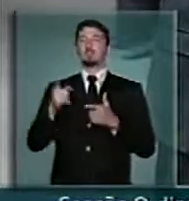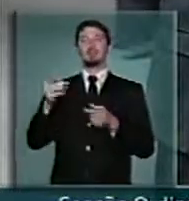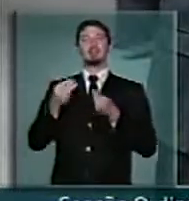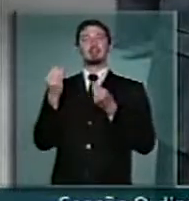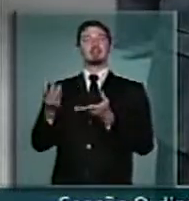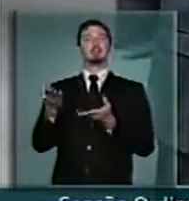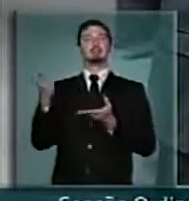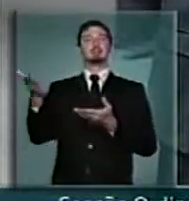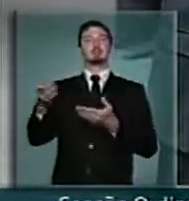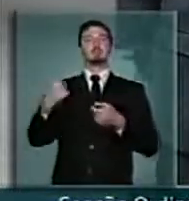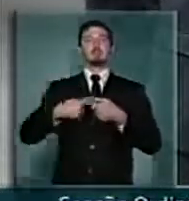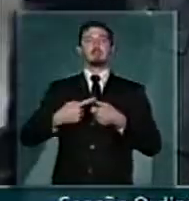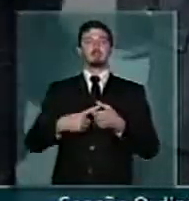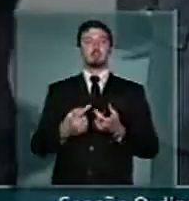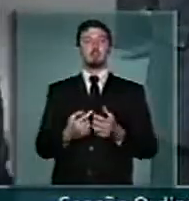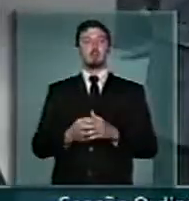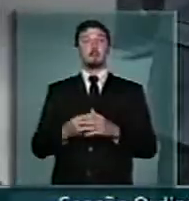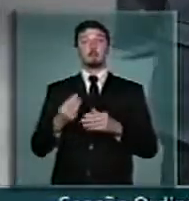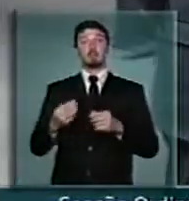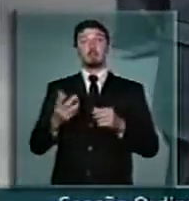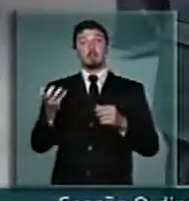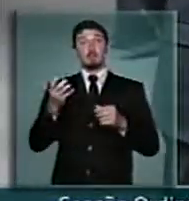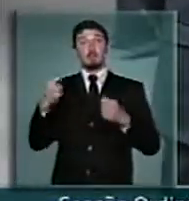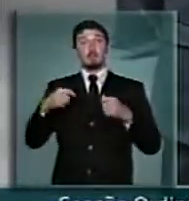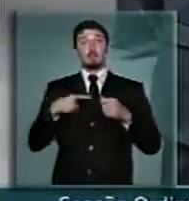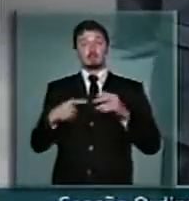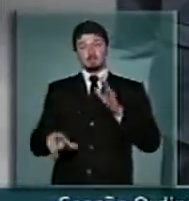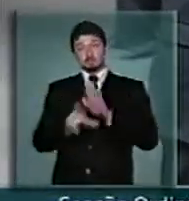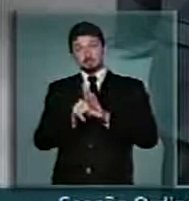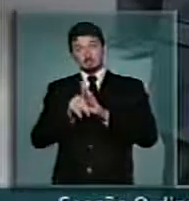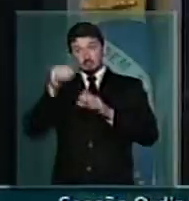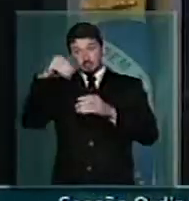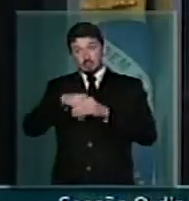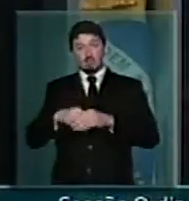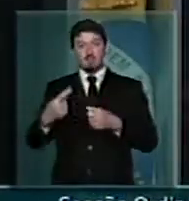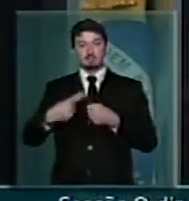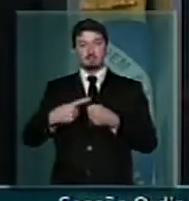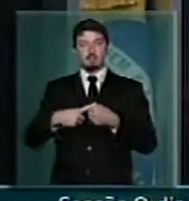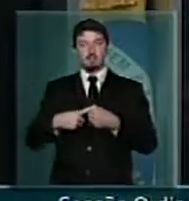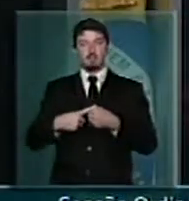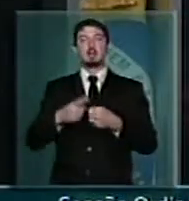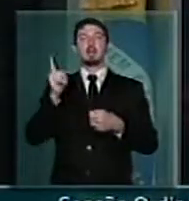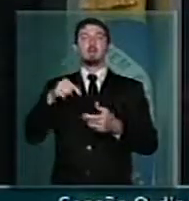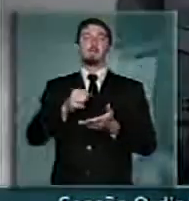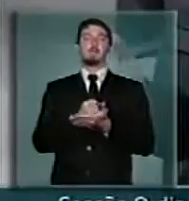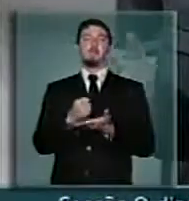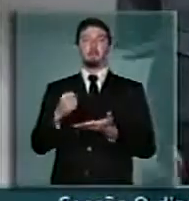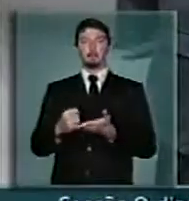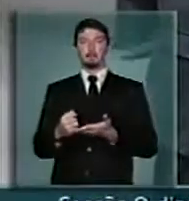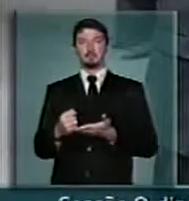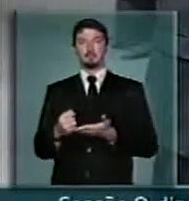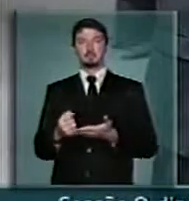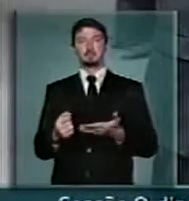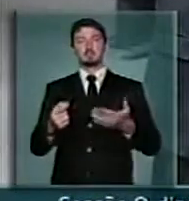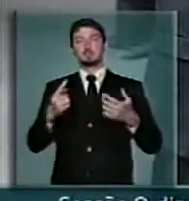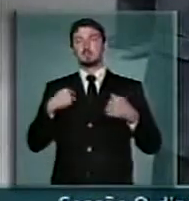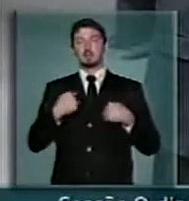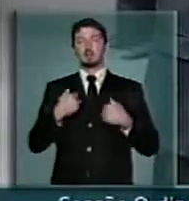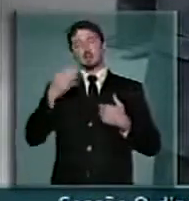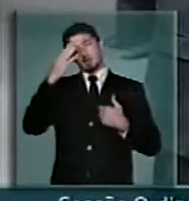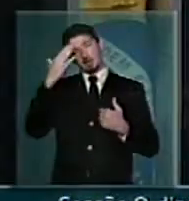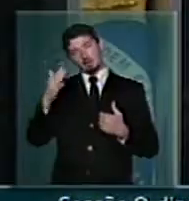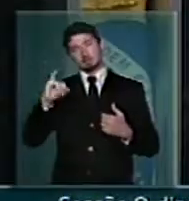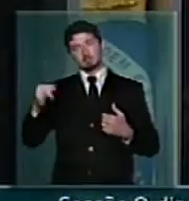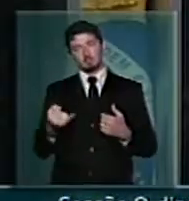iniciativa de dar força de lei nos municípios à contratualização e aproveito para agradecer ao ministro